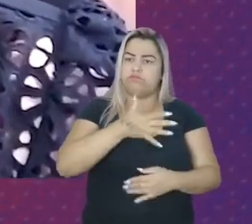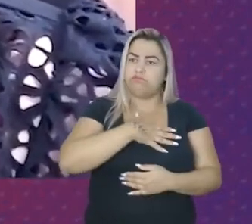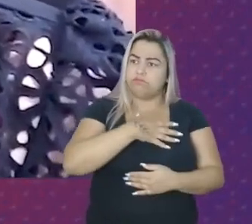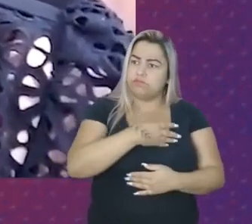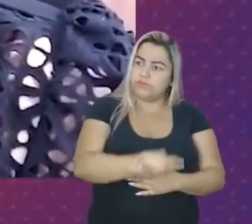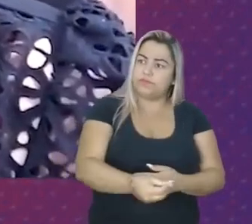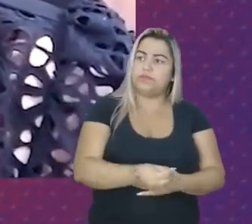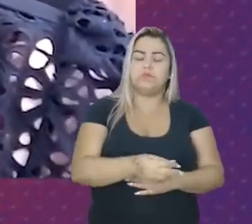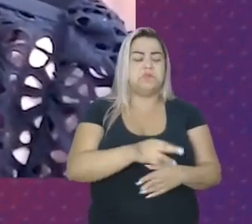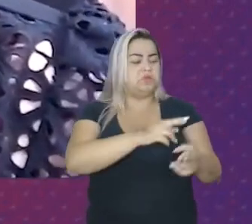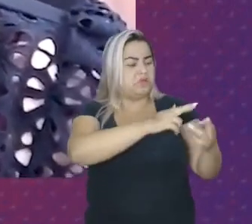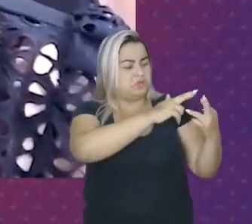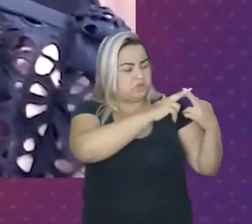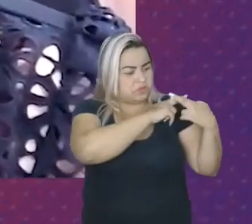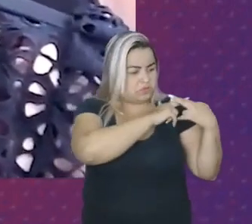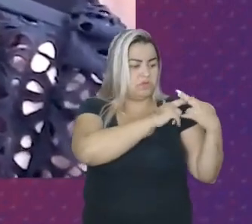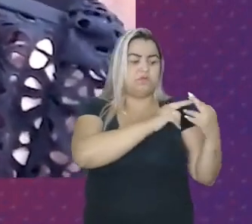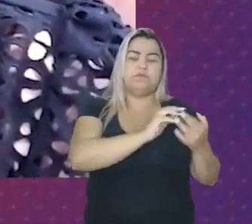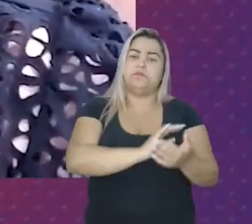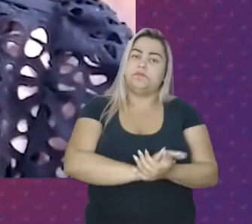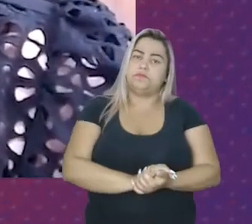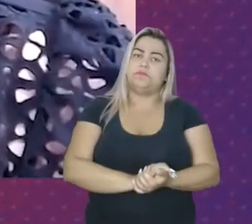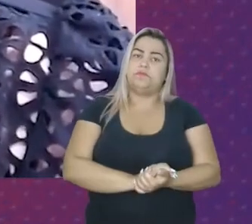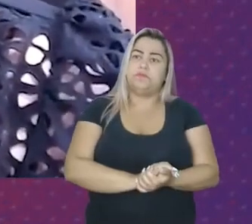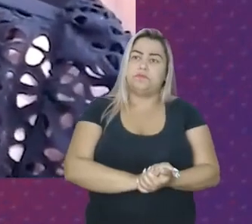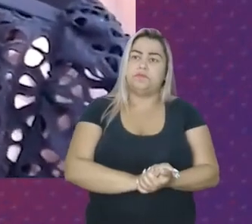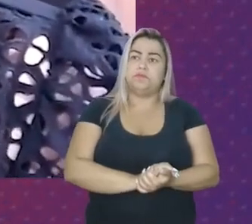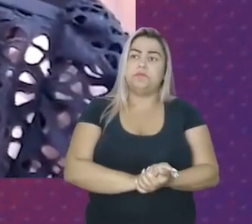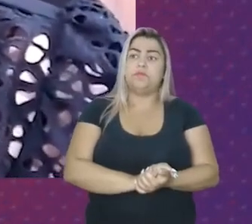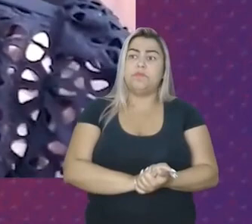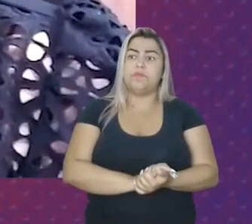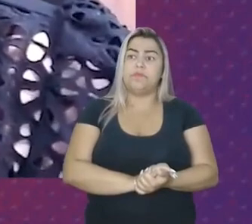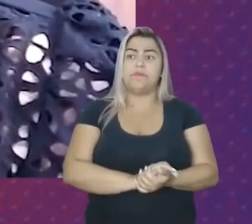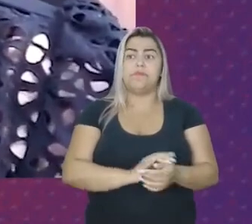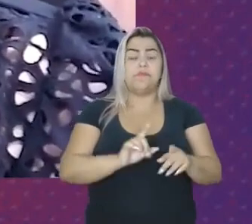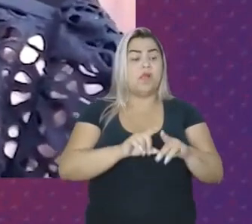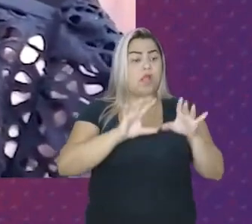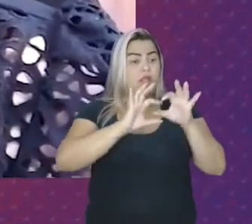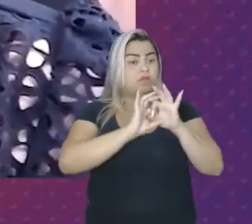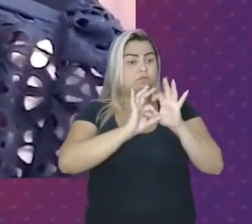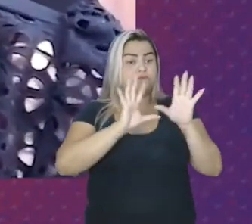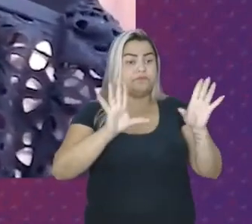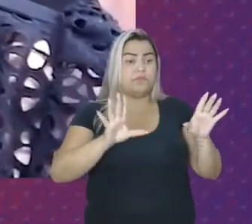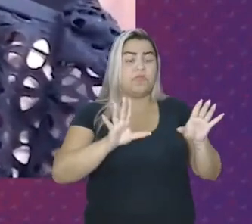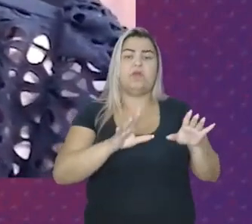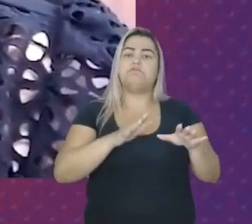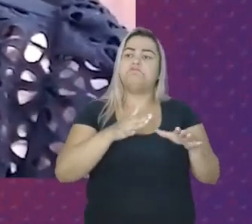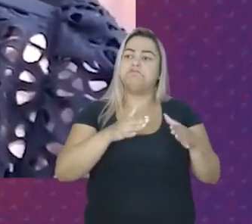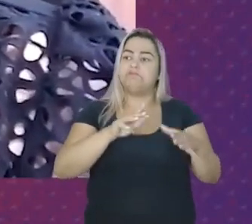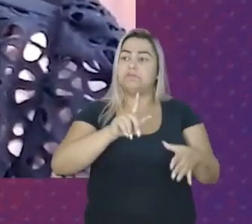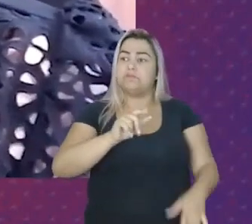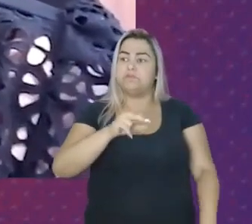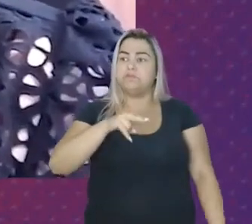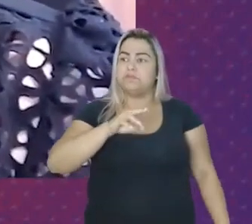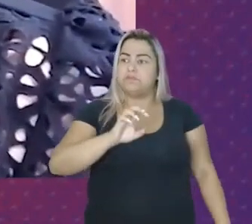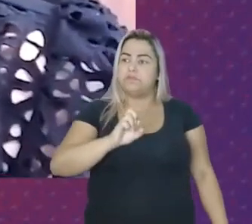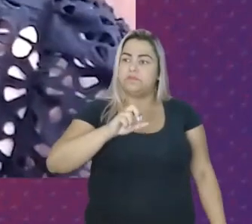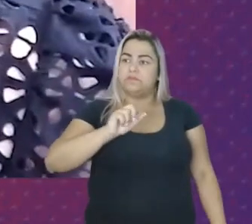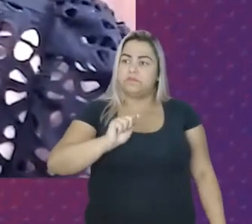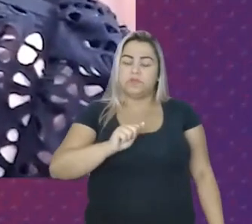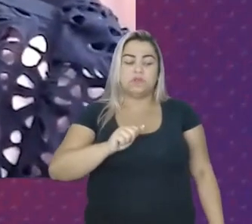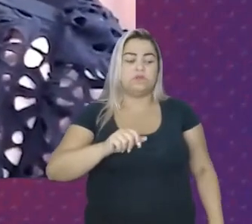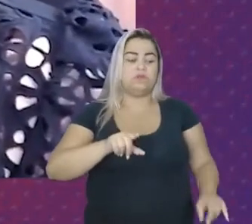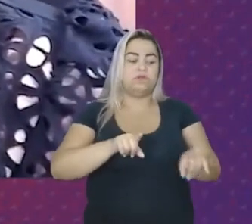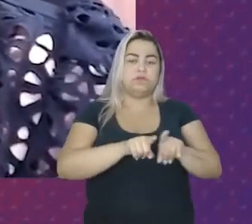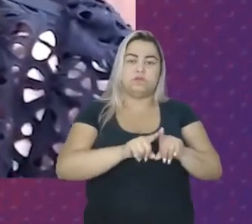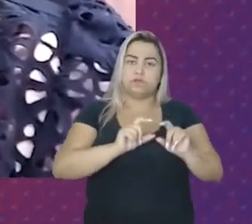é responsabilidade de papel sonoro. A questão da parentalidade, da licença maternidade, são temas que têm